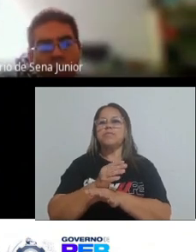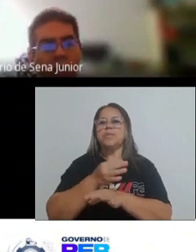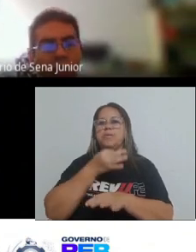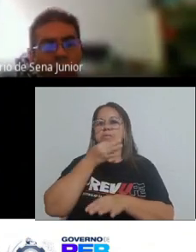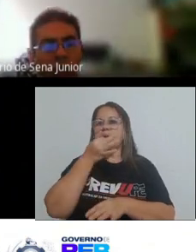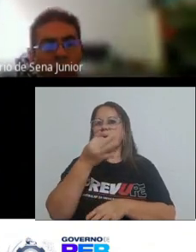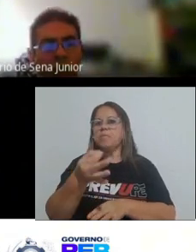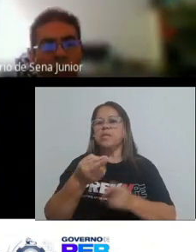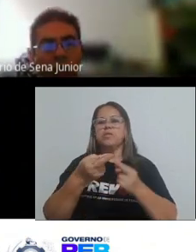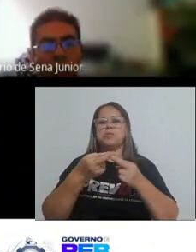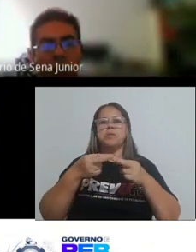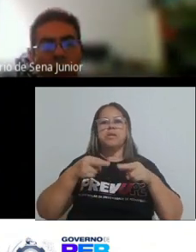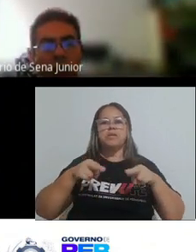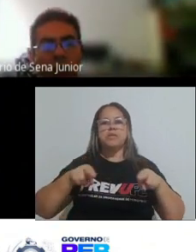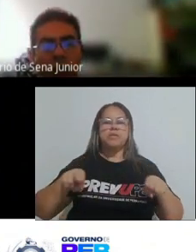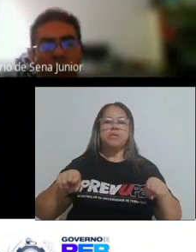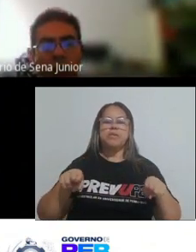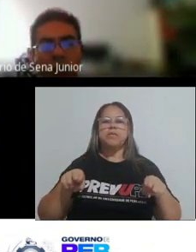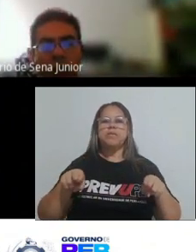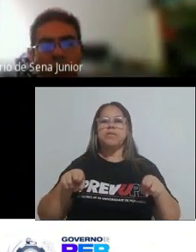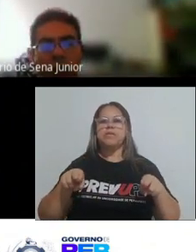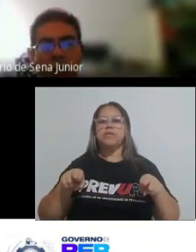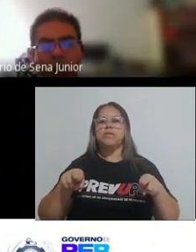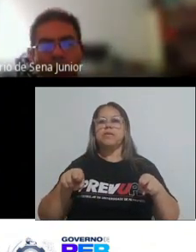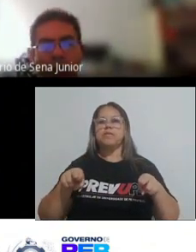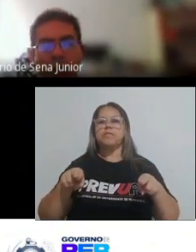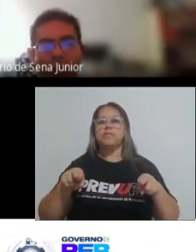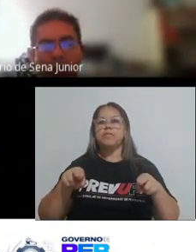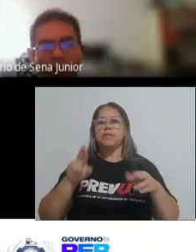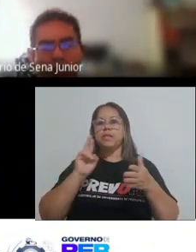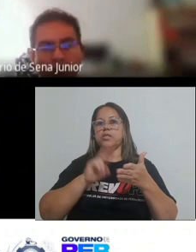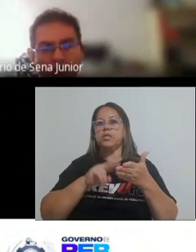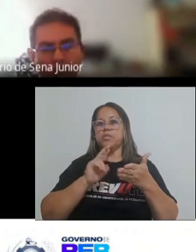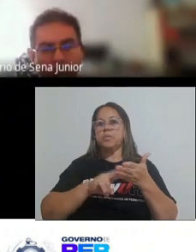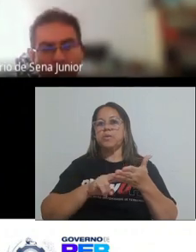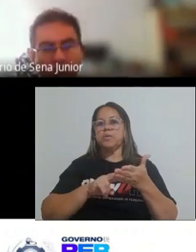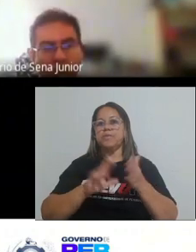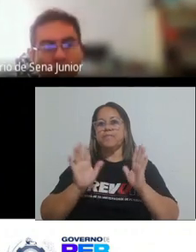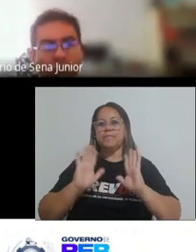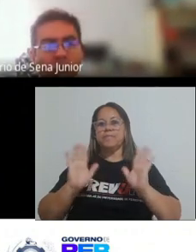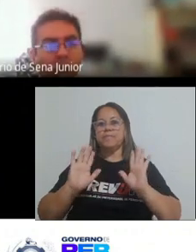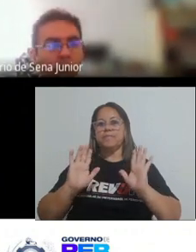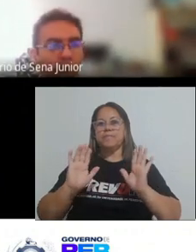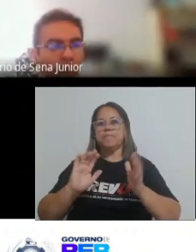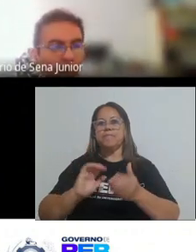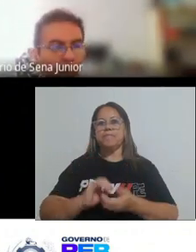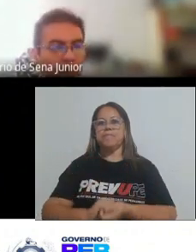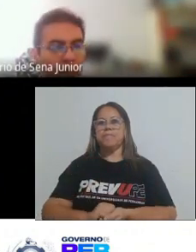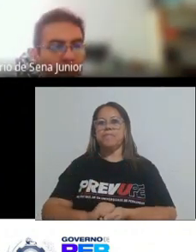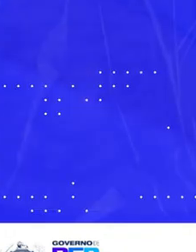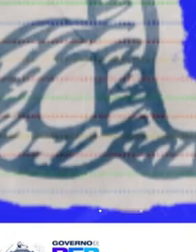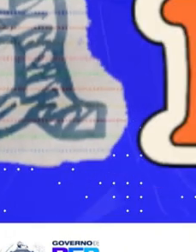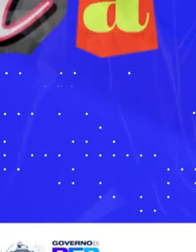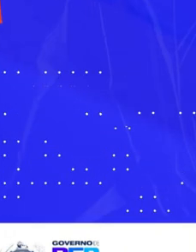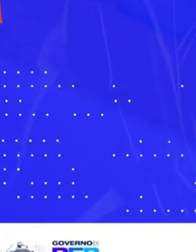comentário sobre a resolução do gabarito. Então, até mais pessoal.